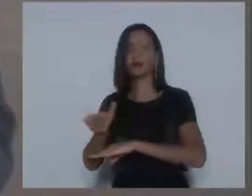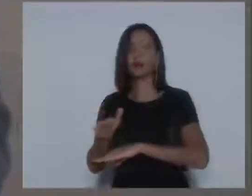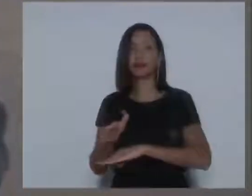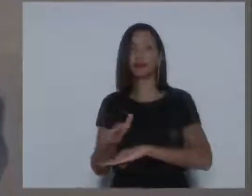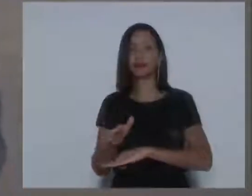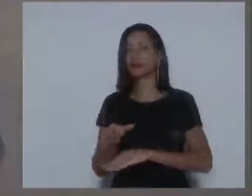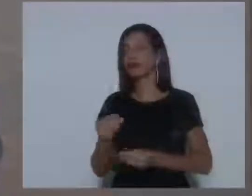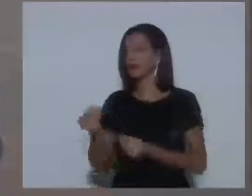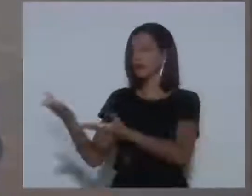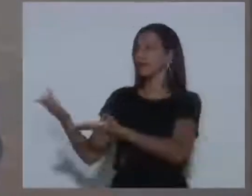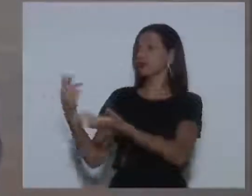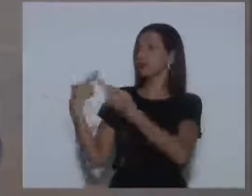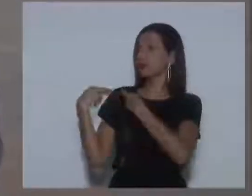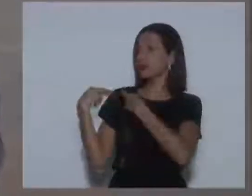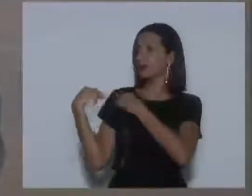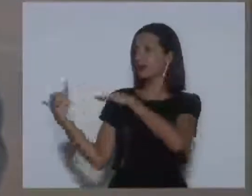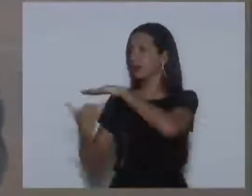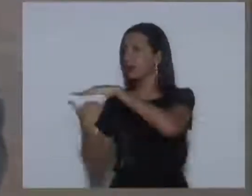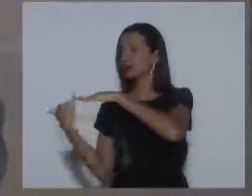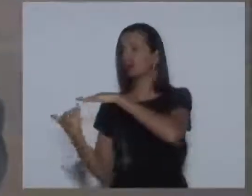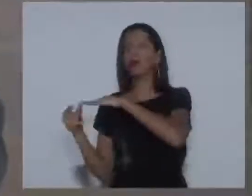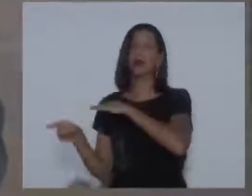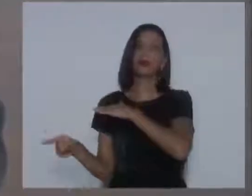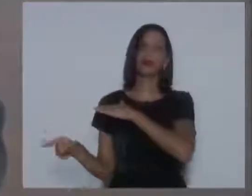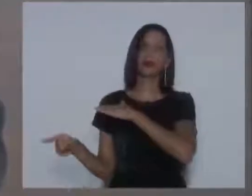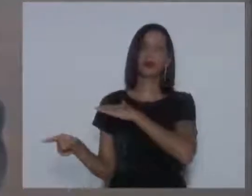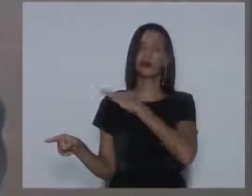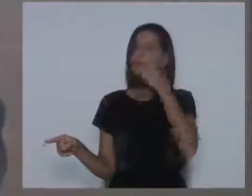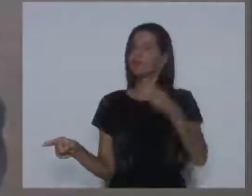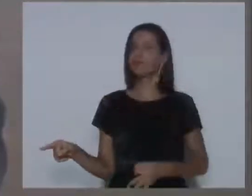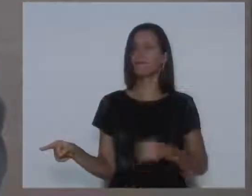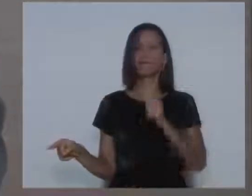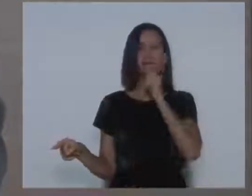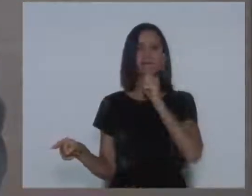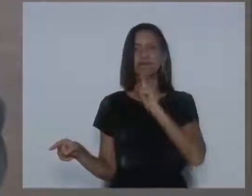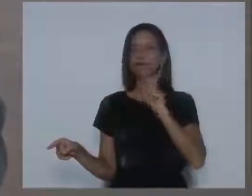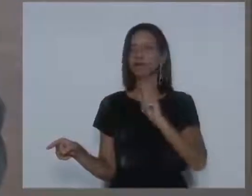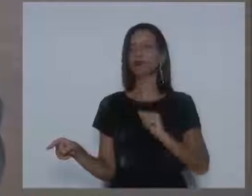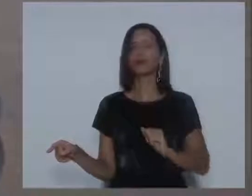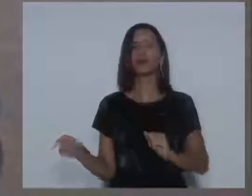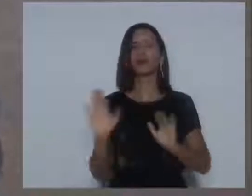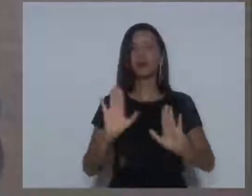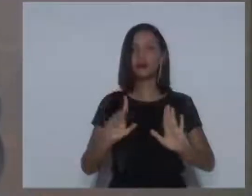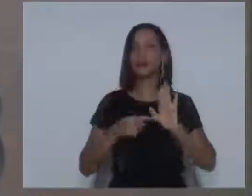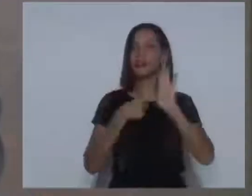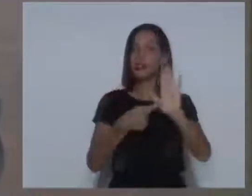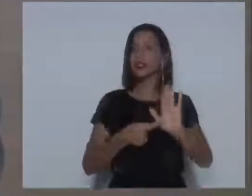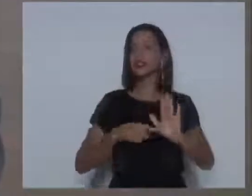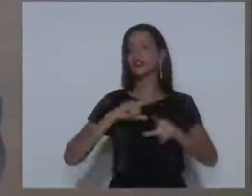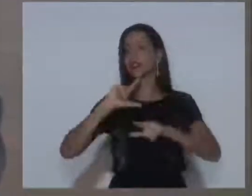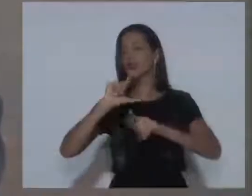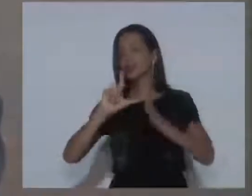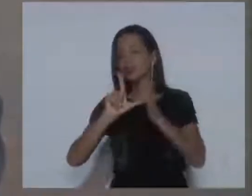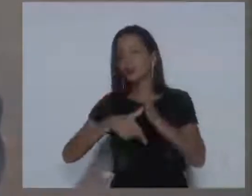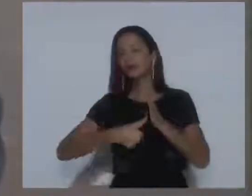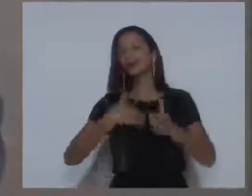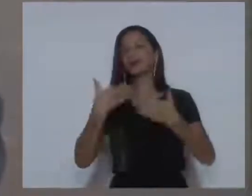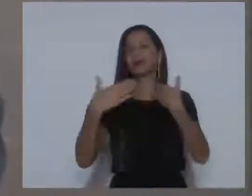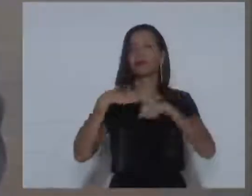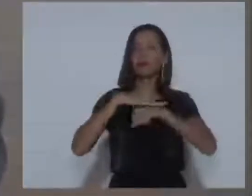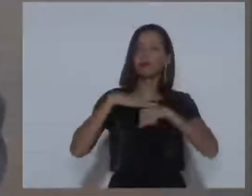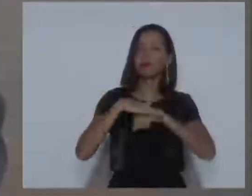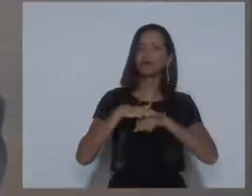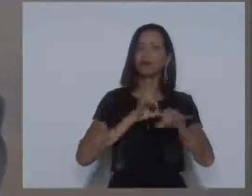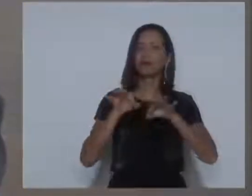para as famílias e para a entidade, né? O que não é justo. E eu apresentei, inclusive, depois de conversar com diversas entidades, um projeto